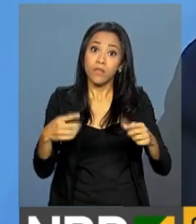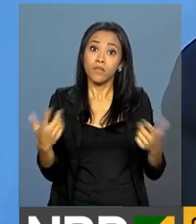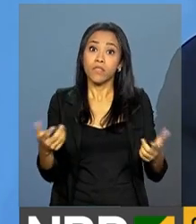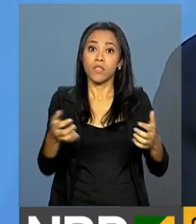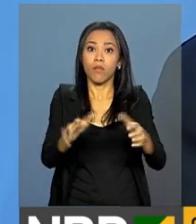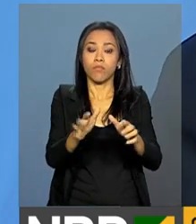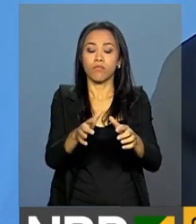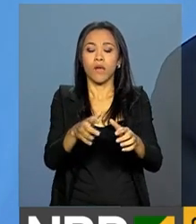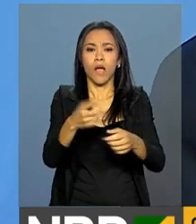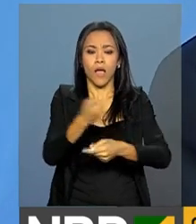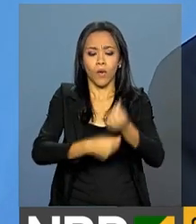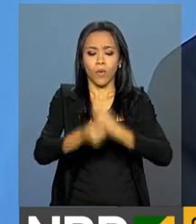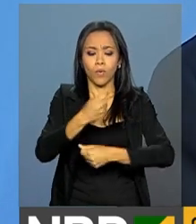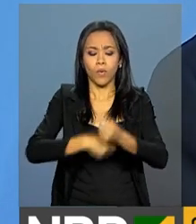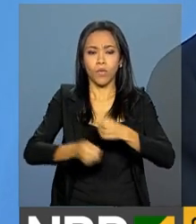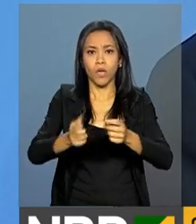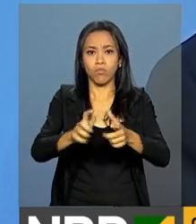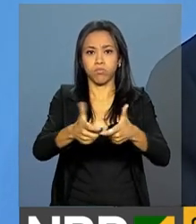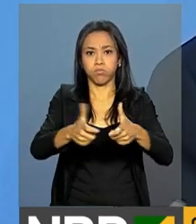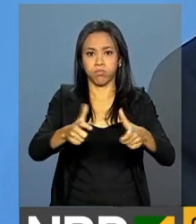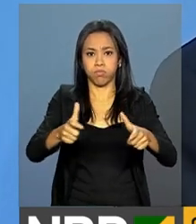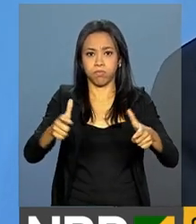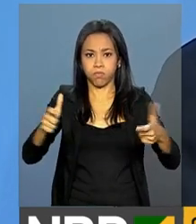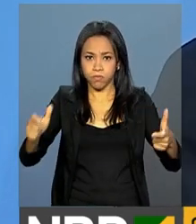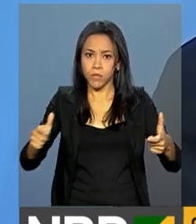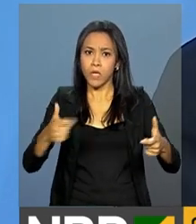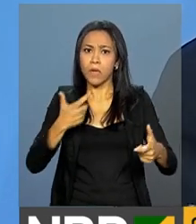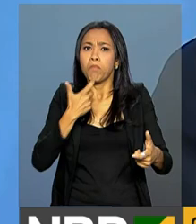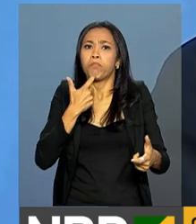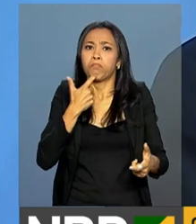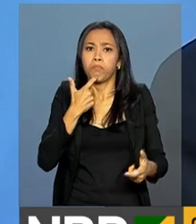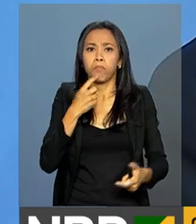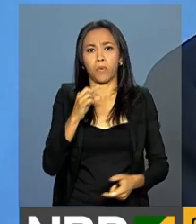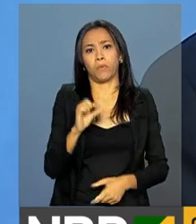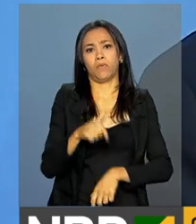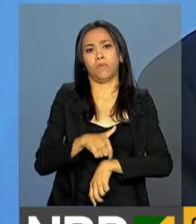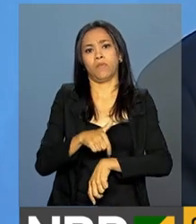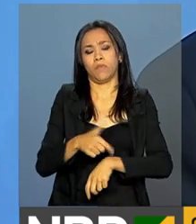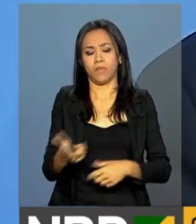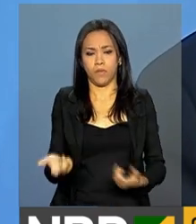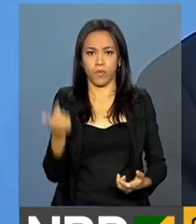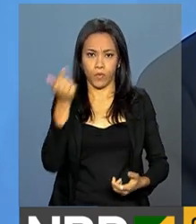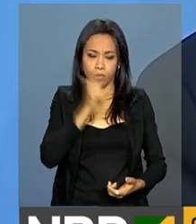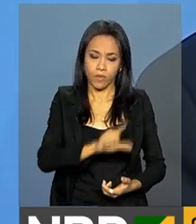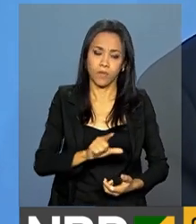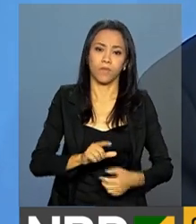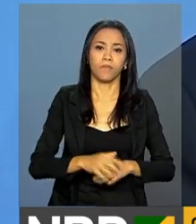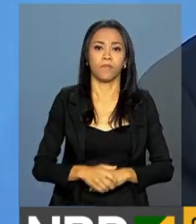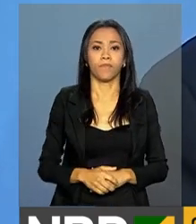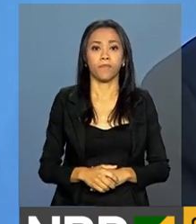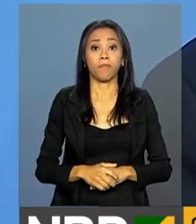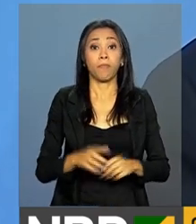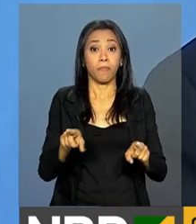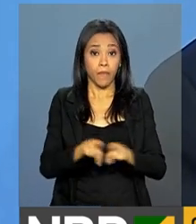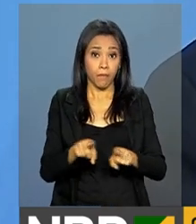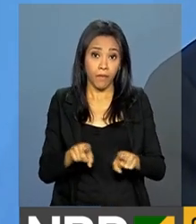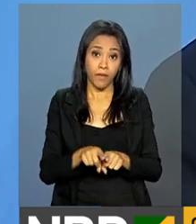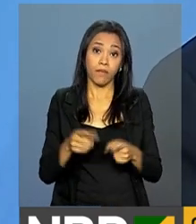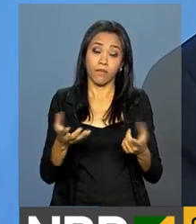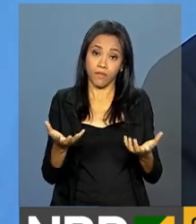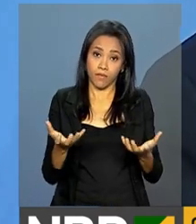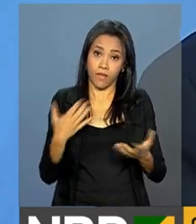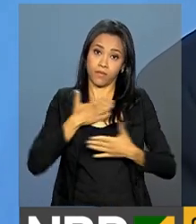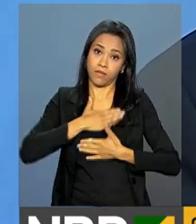da economia num prazo curtíssimo. E não foi sem razão também, eu tenho a satisfação de